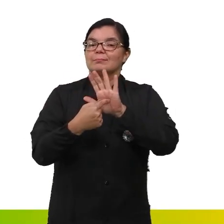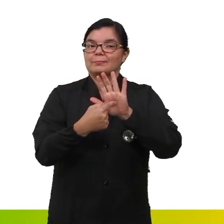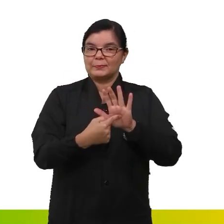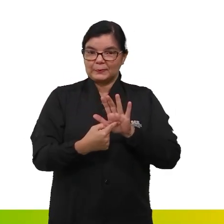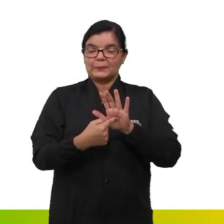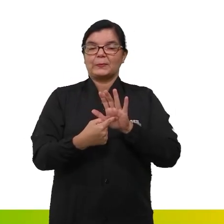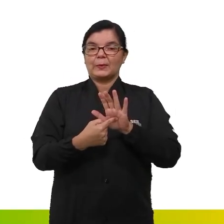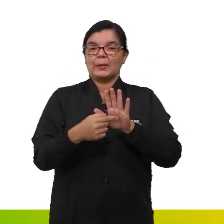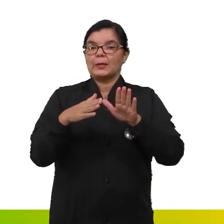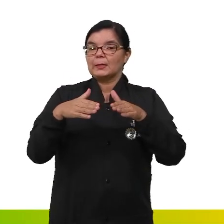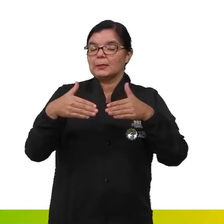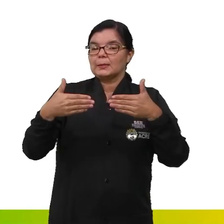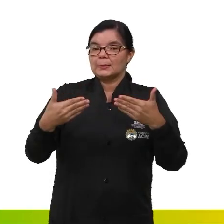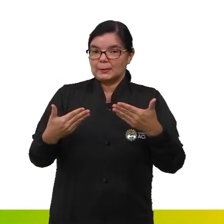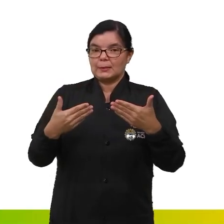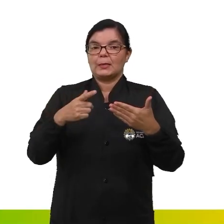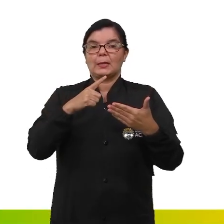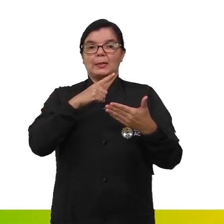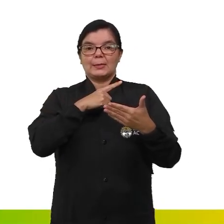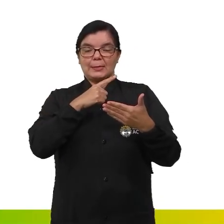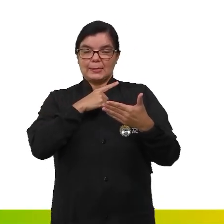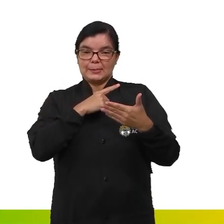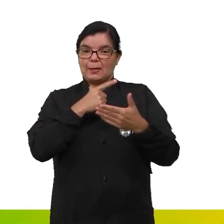tá? Então, eu tenho a